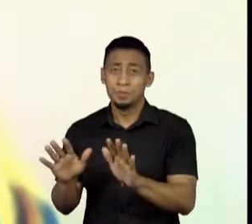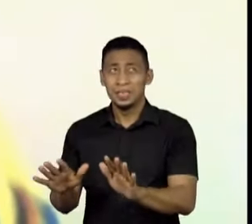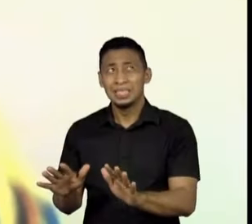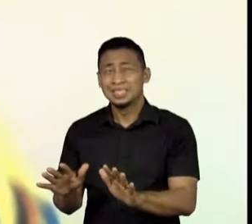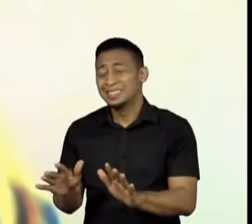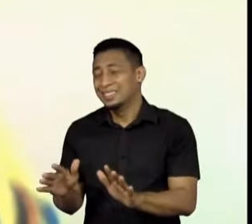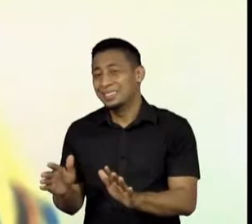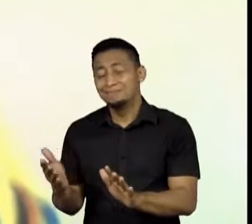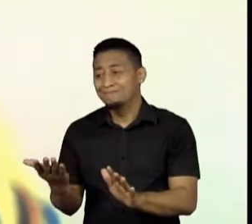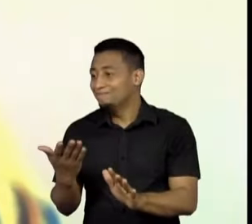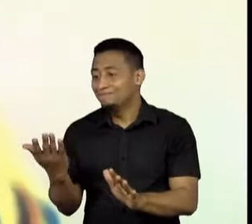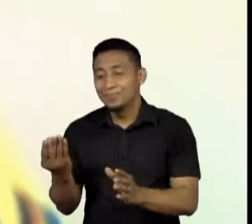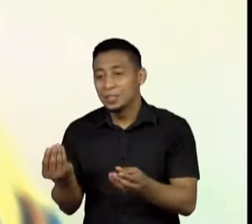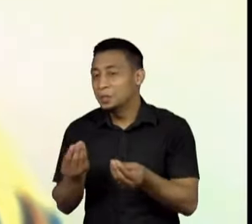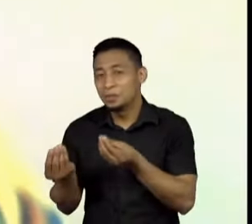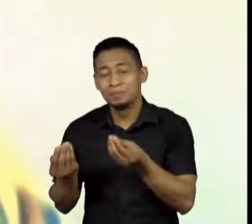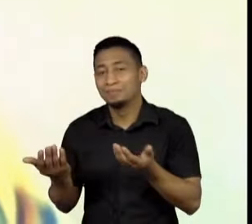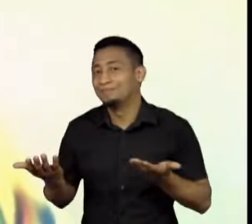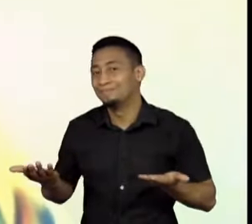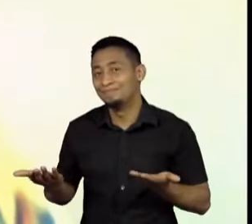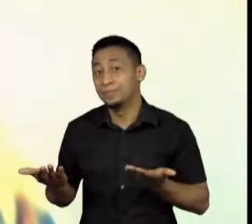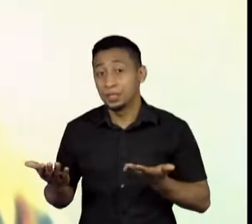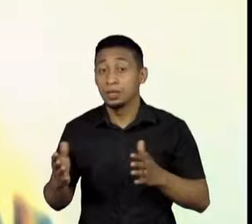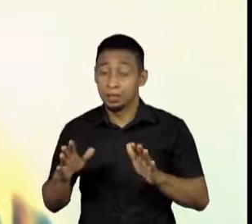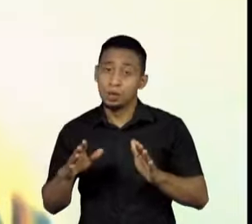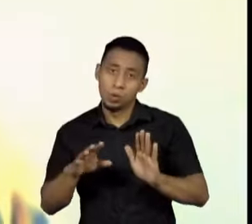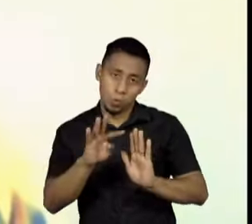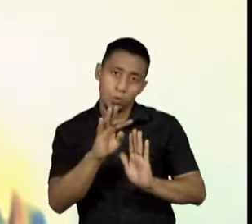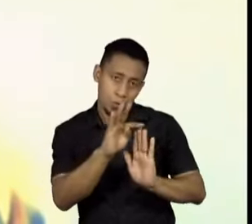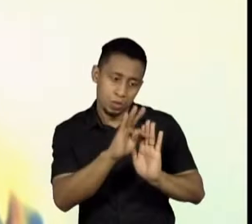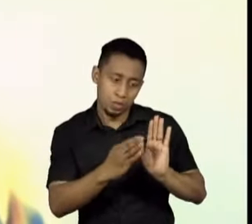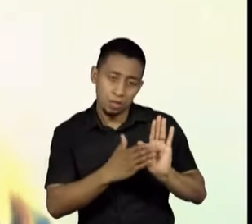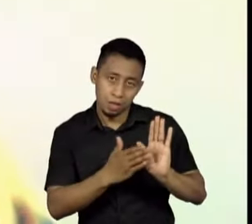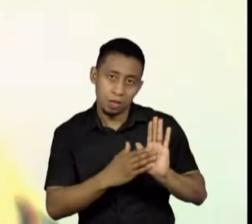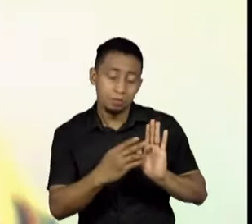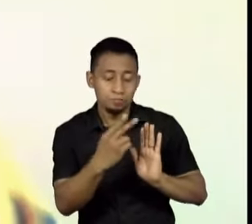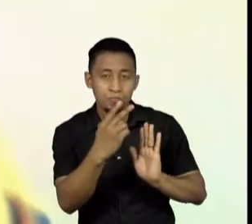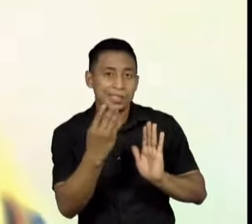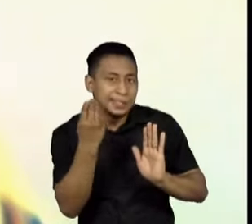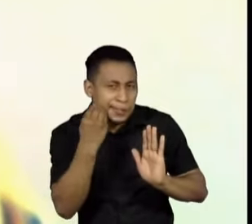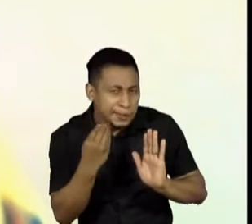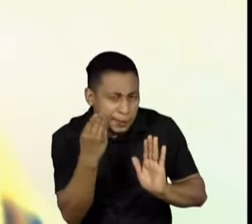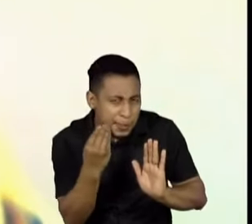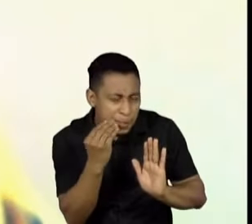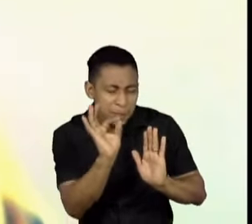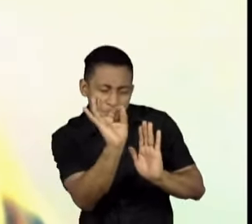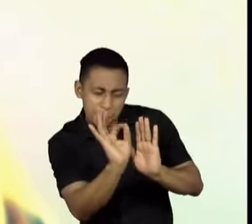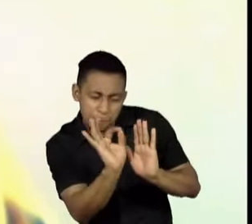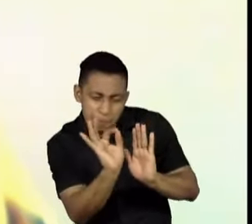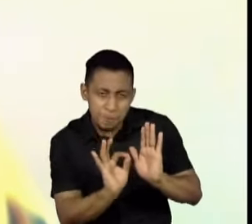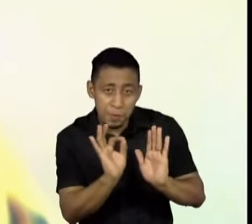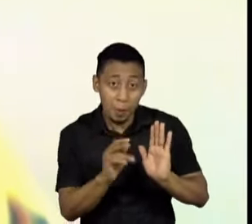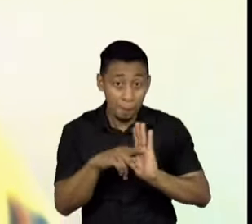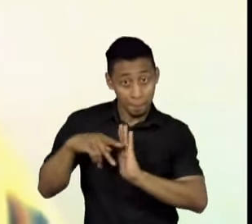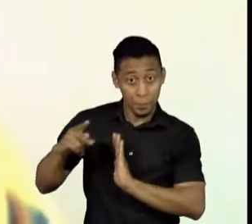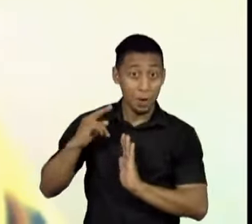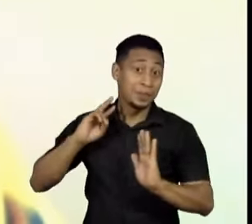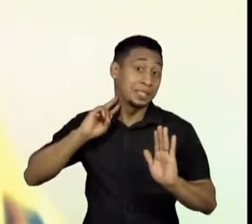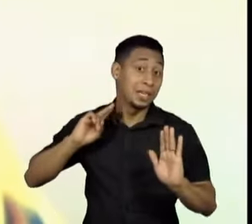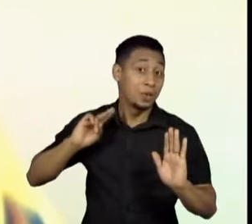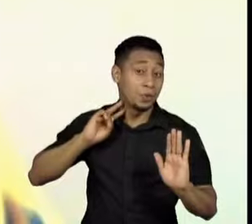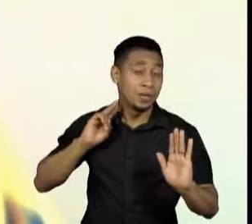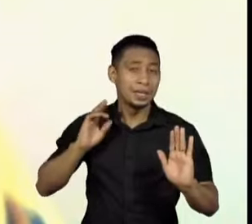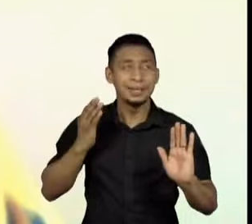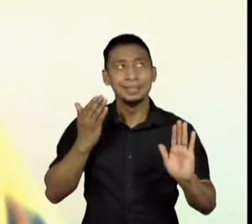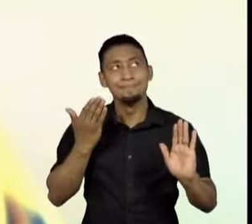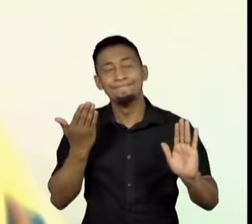inusitada. E eu acho que uma das leituras que a gente está tentando fazer de Carolina é tirar